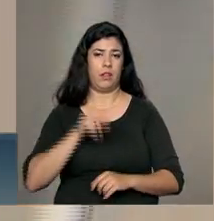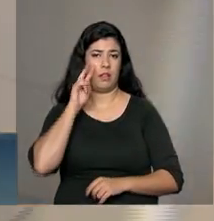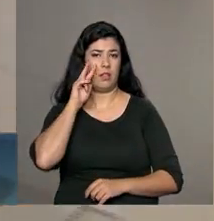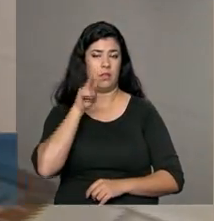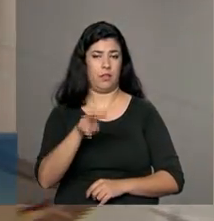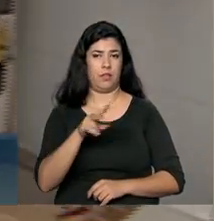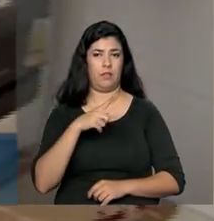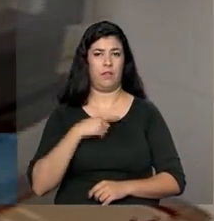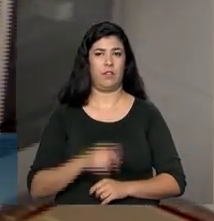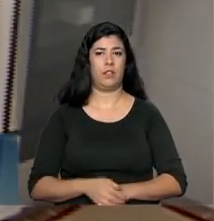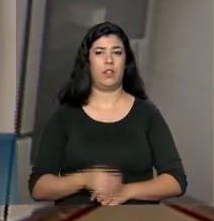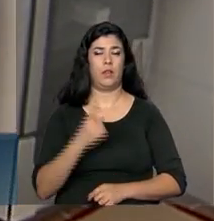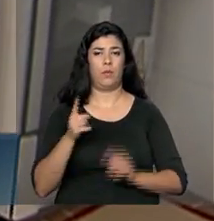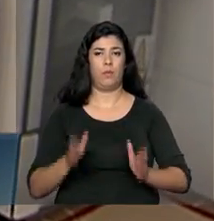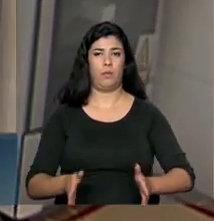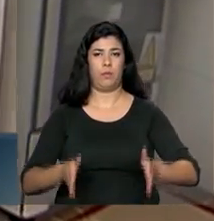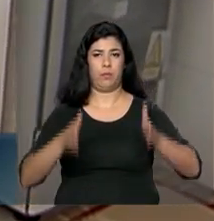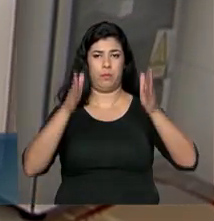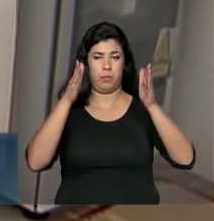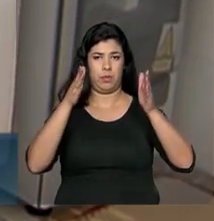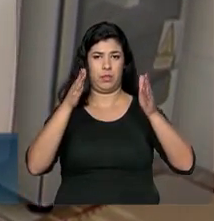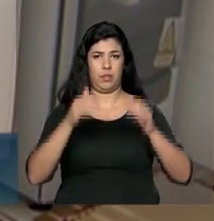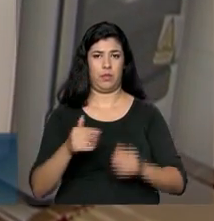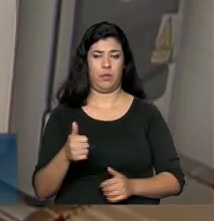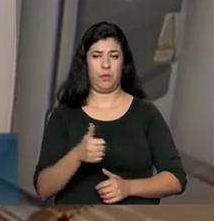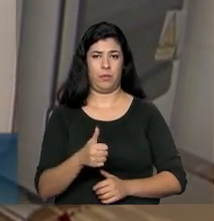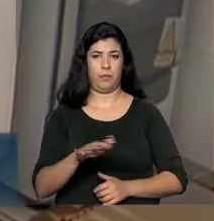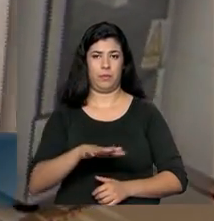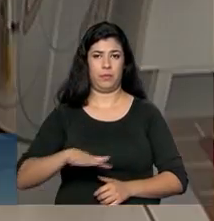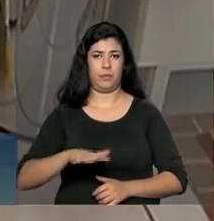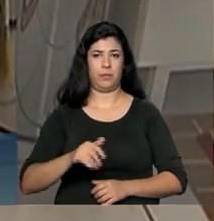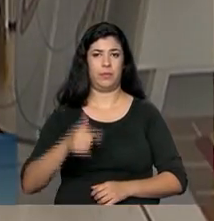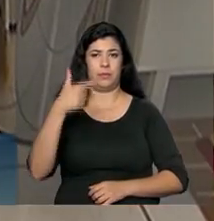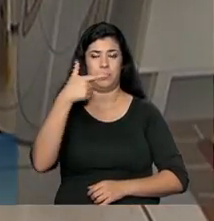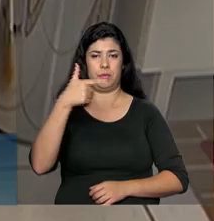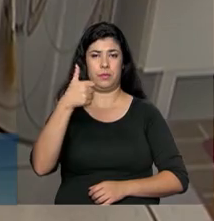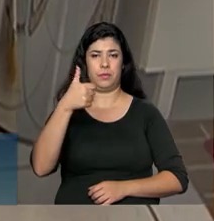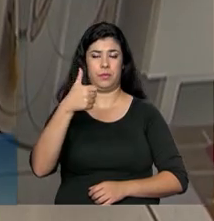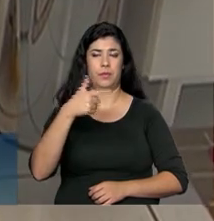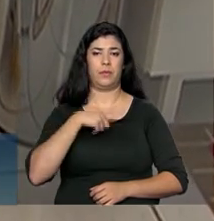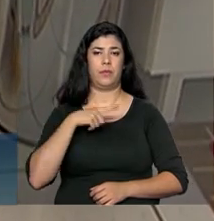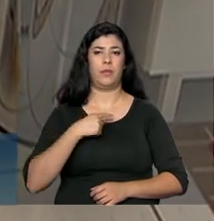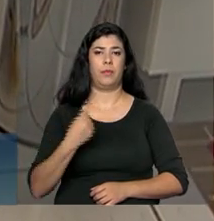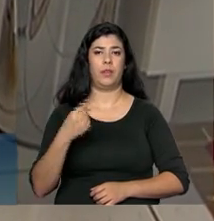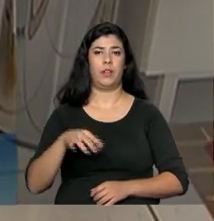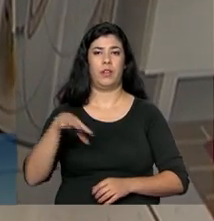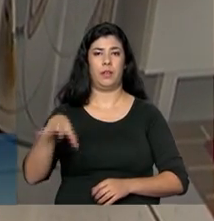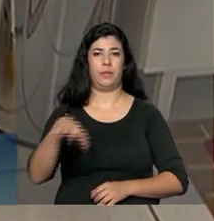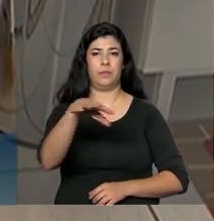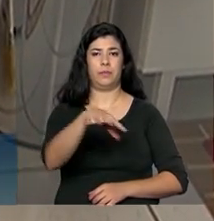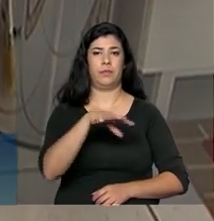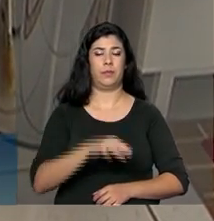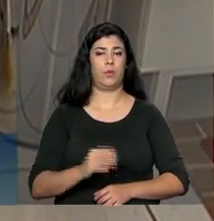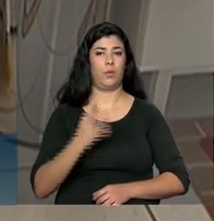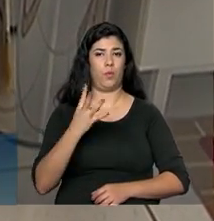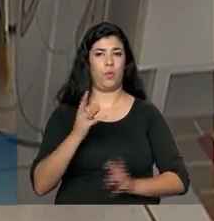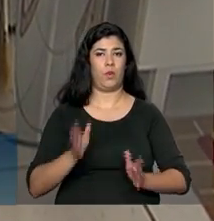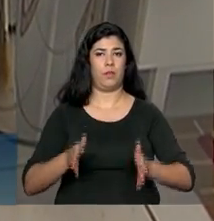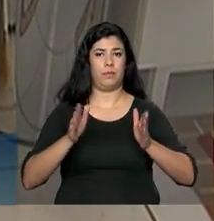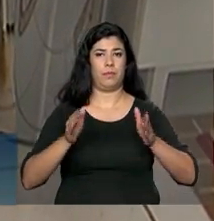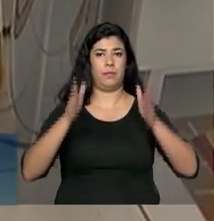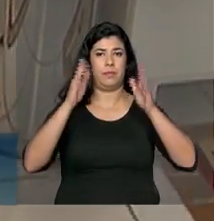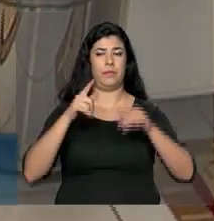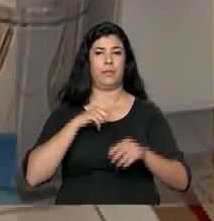bloco de dois pavimentos cada bloco tem quatro unidades por andar a expectativa de que mais de